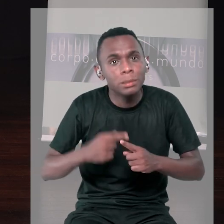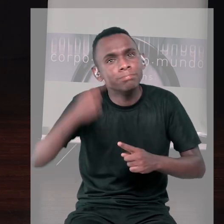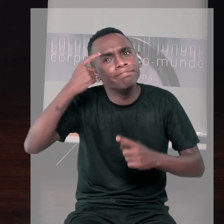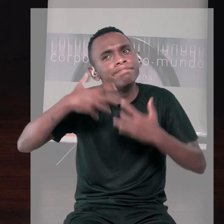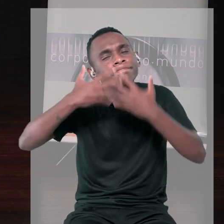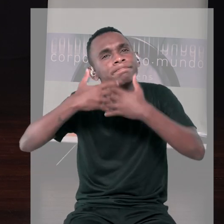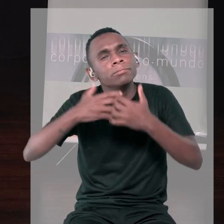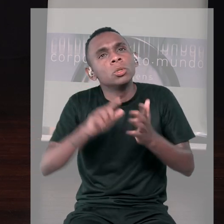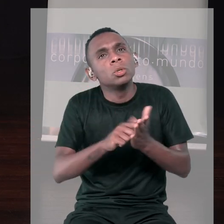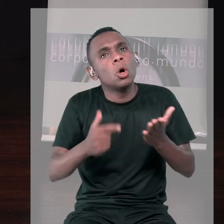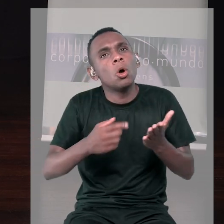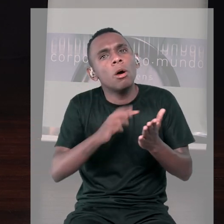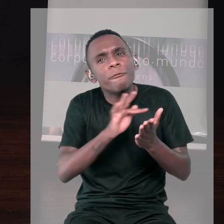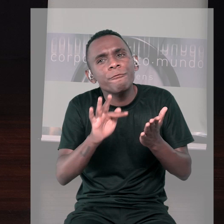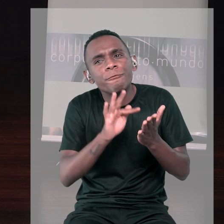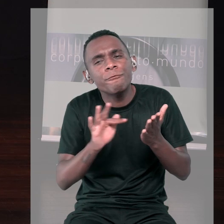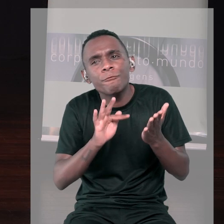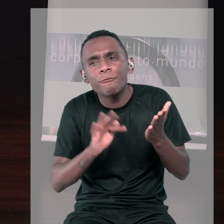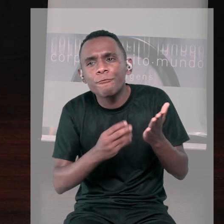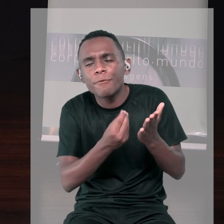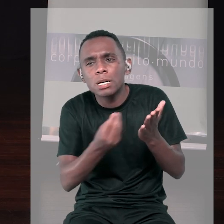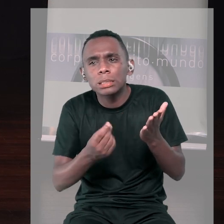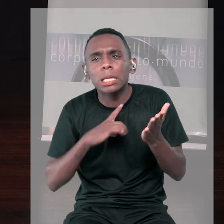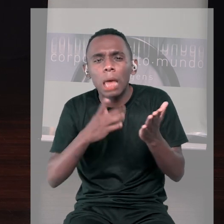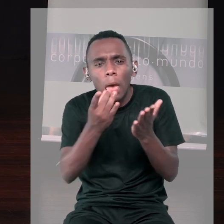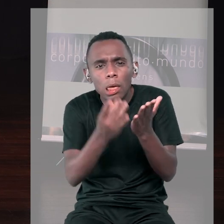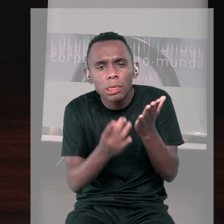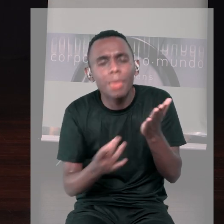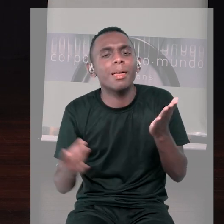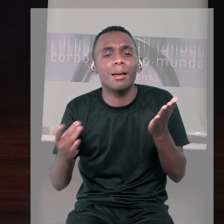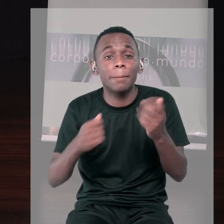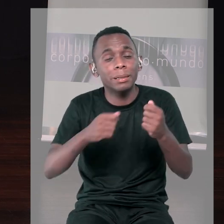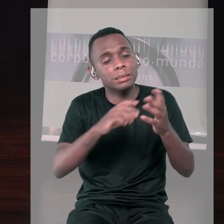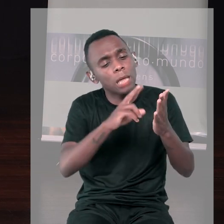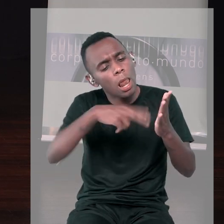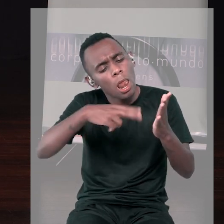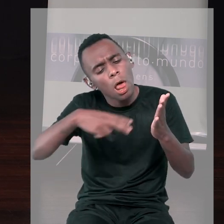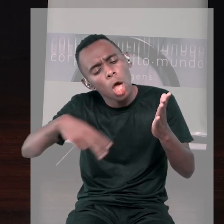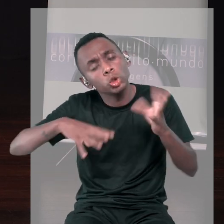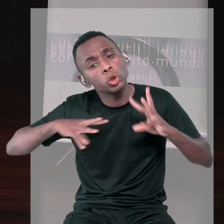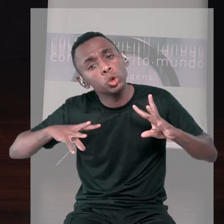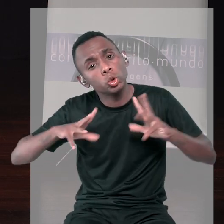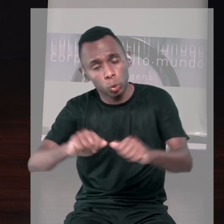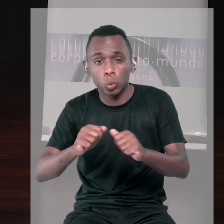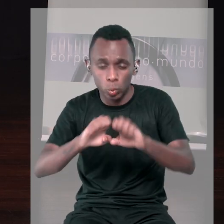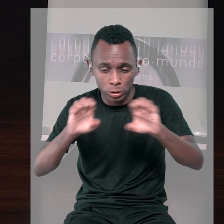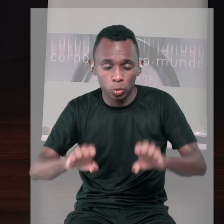inteiro. Nenhuma frase isolada contém todo o seu significado. É preciso percorrer a estrutura do